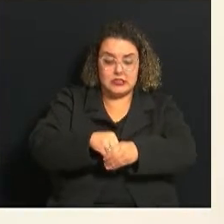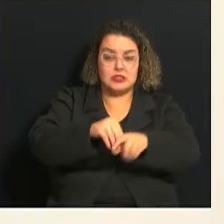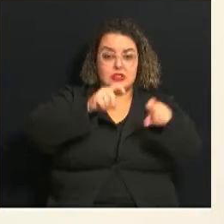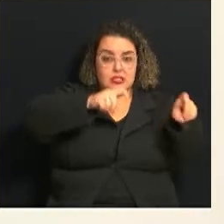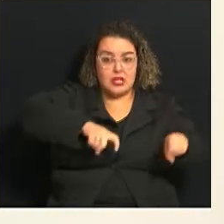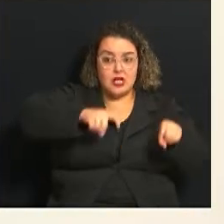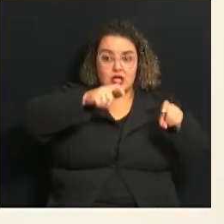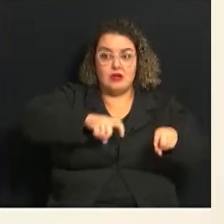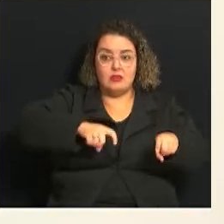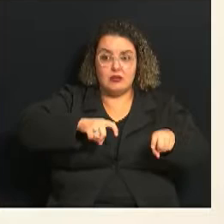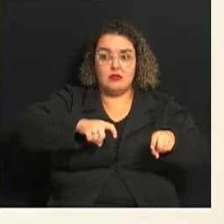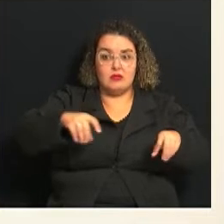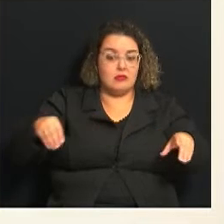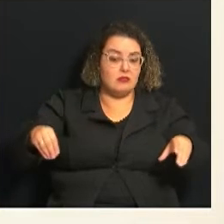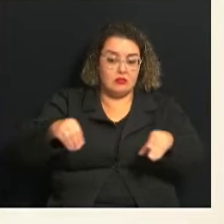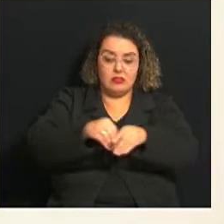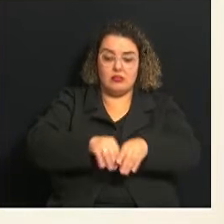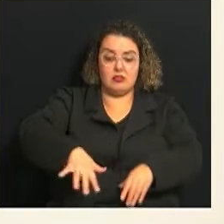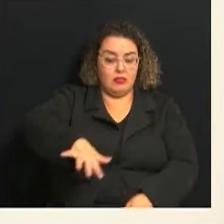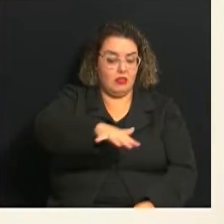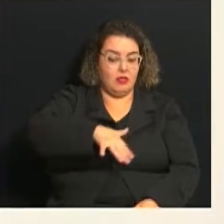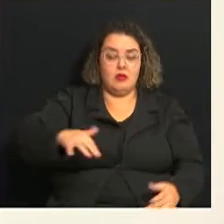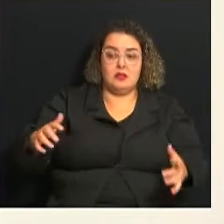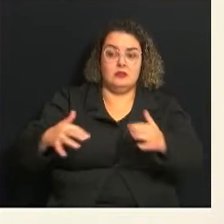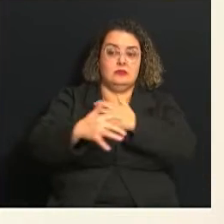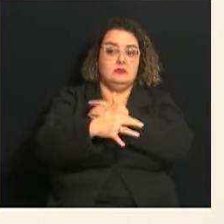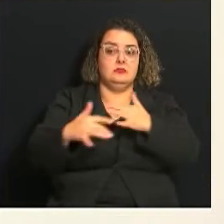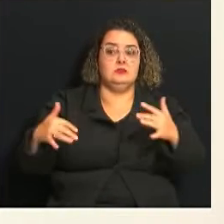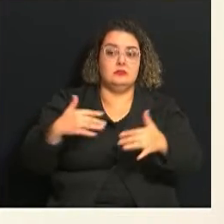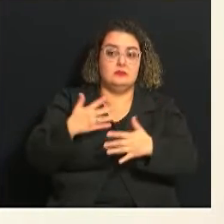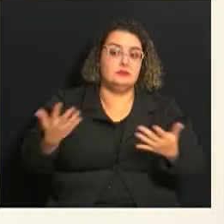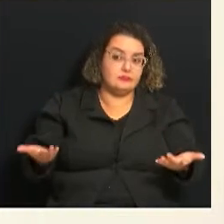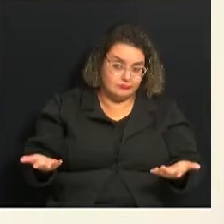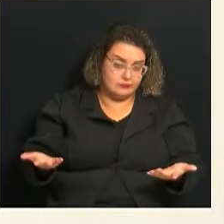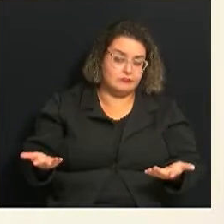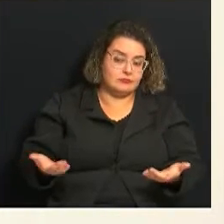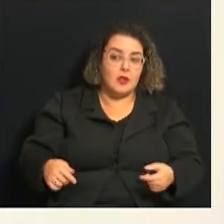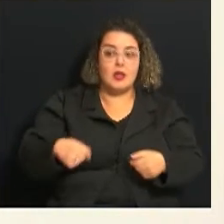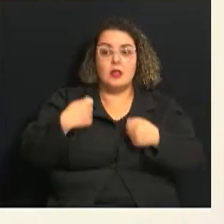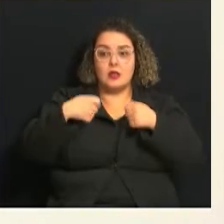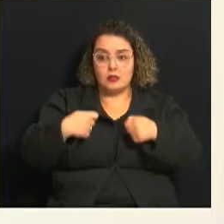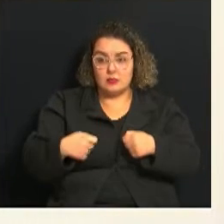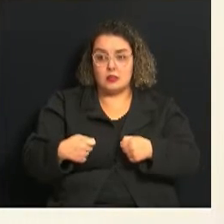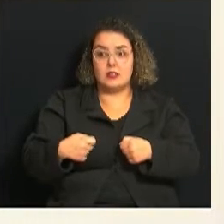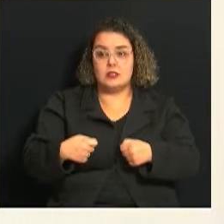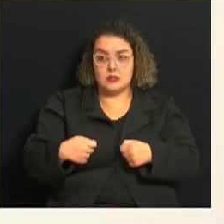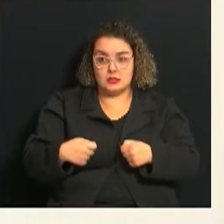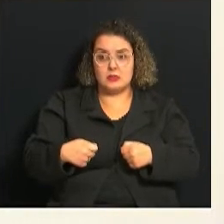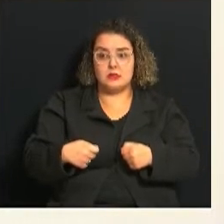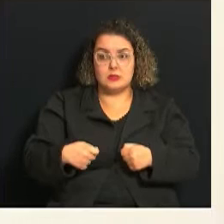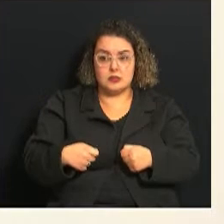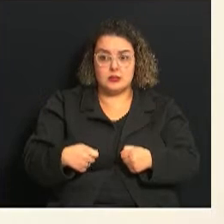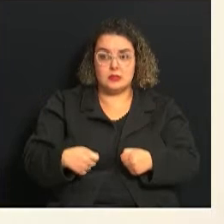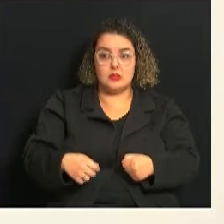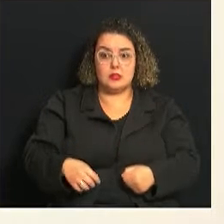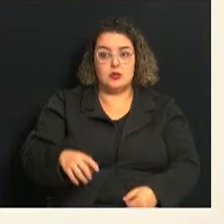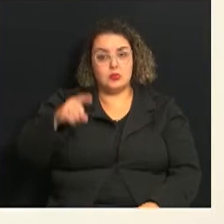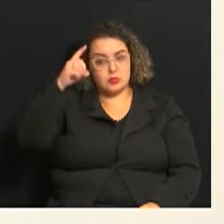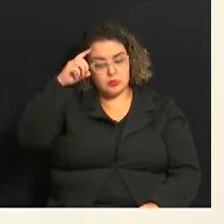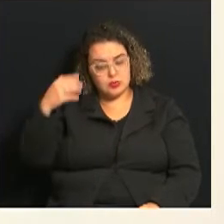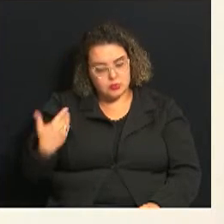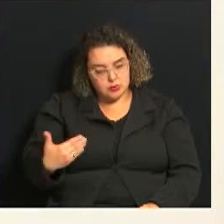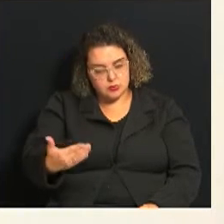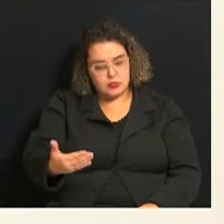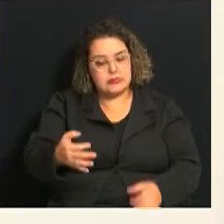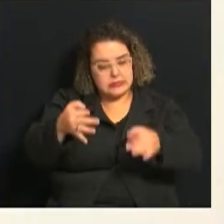meio de imóveis urbanos. Então nós precisávamos e precisamos colocar em dia todos esses imóveis para